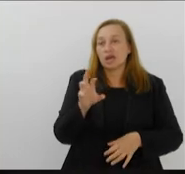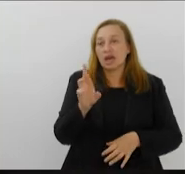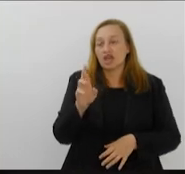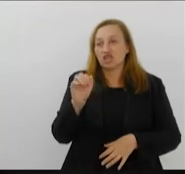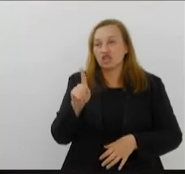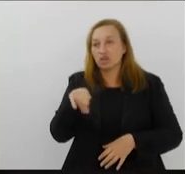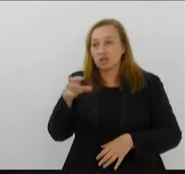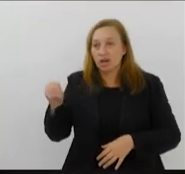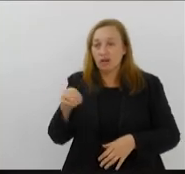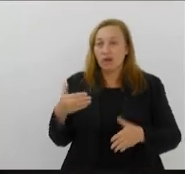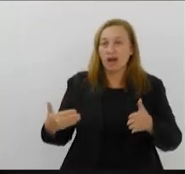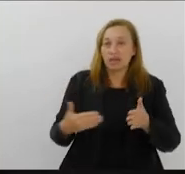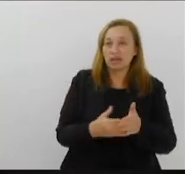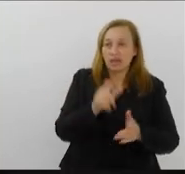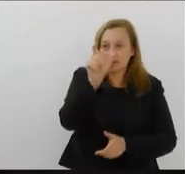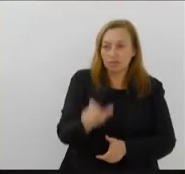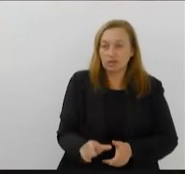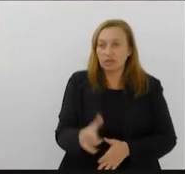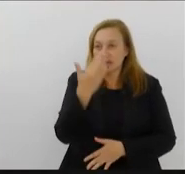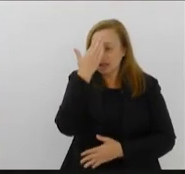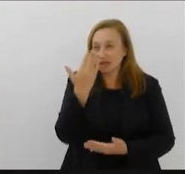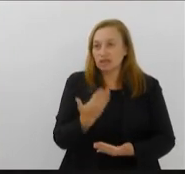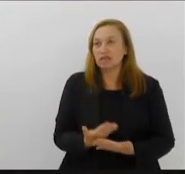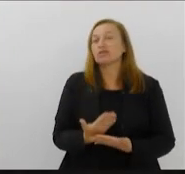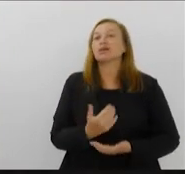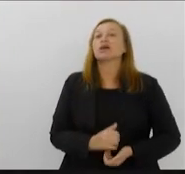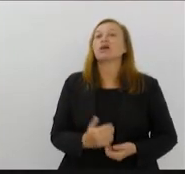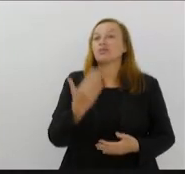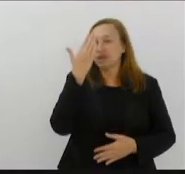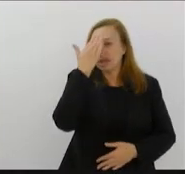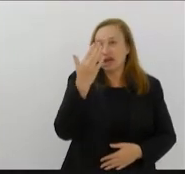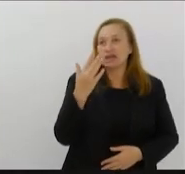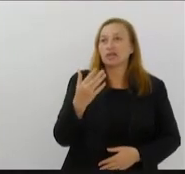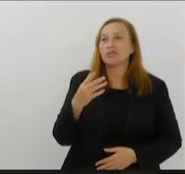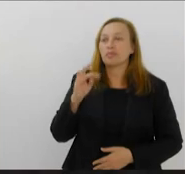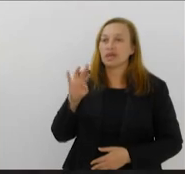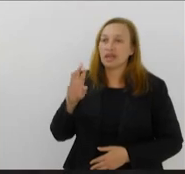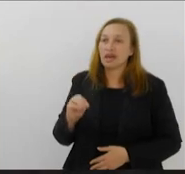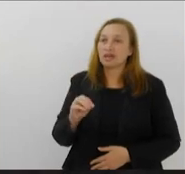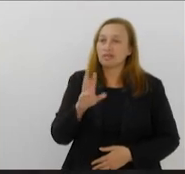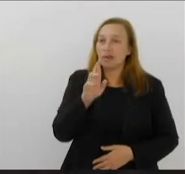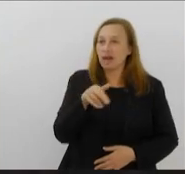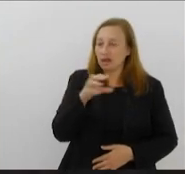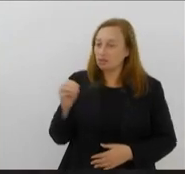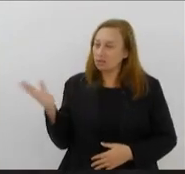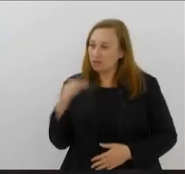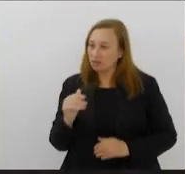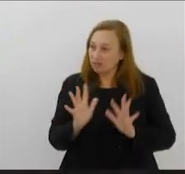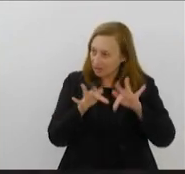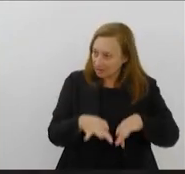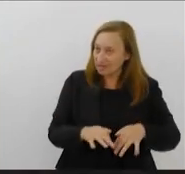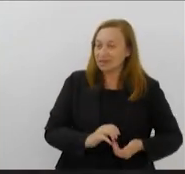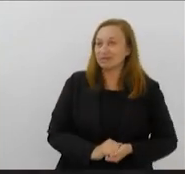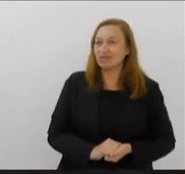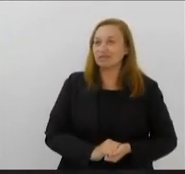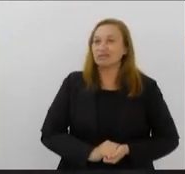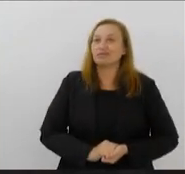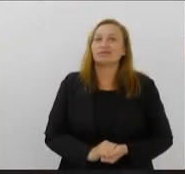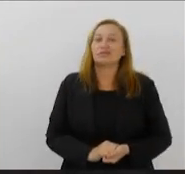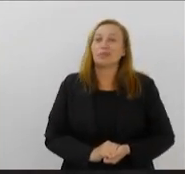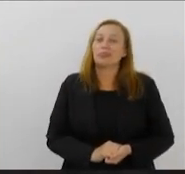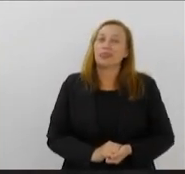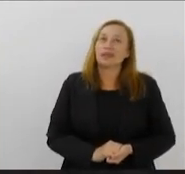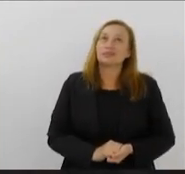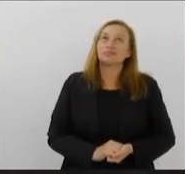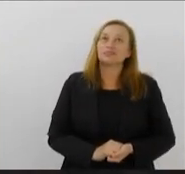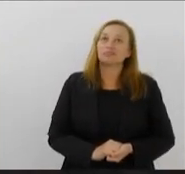muito nisso. Obrigado, Bernardo. Barão, vamos fazer o encerramento?